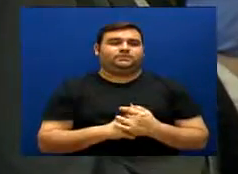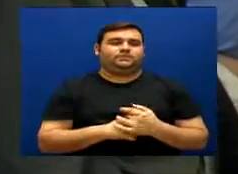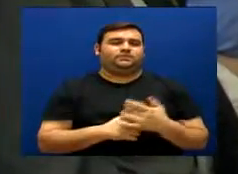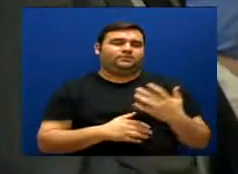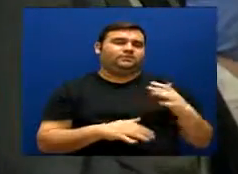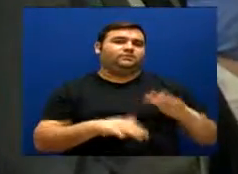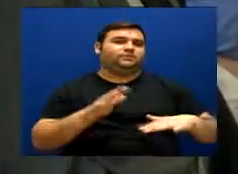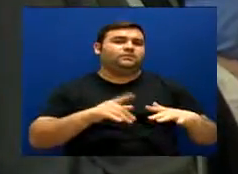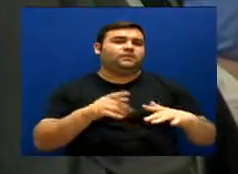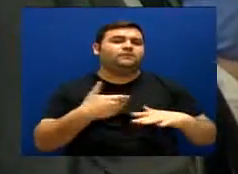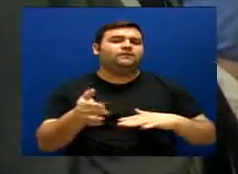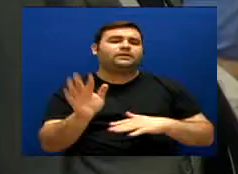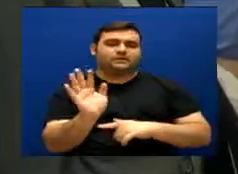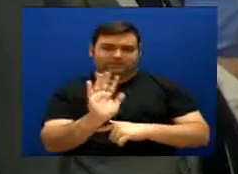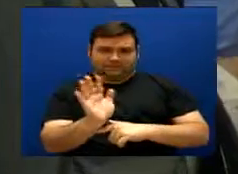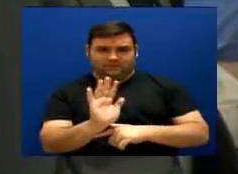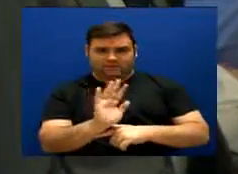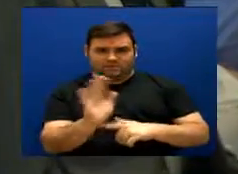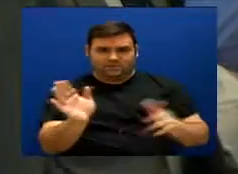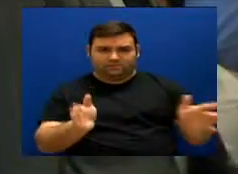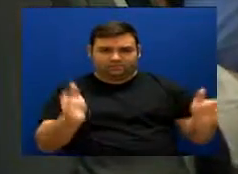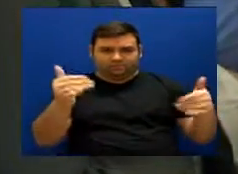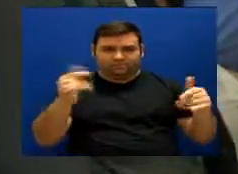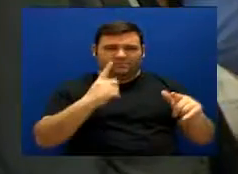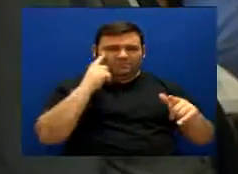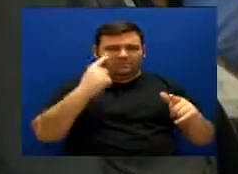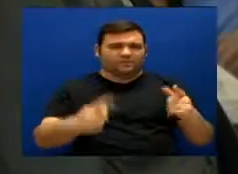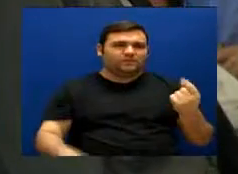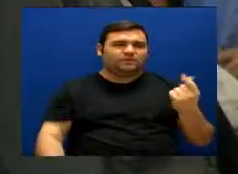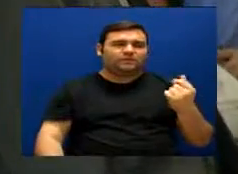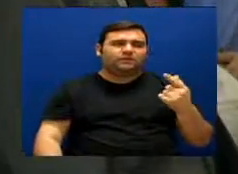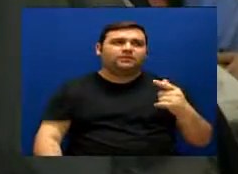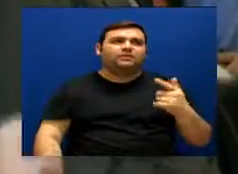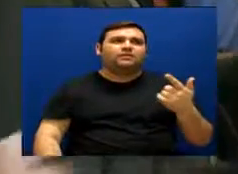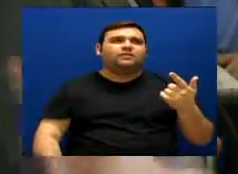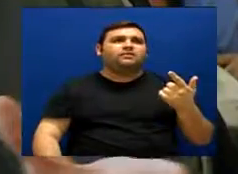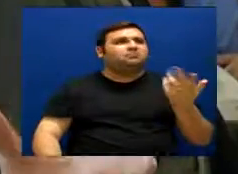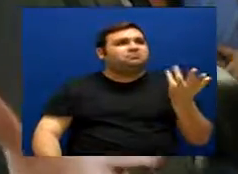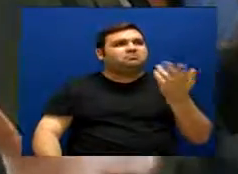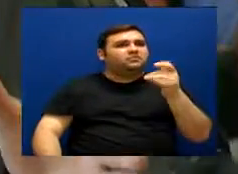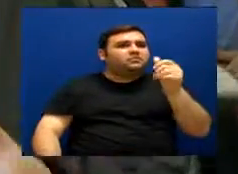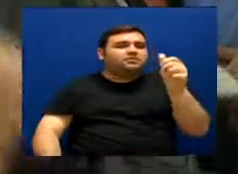Quando nós vamos ao cinema, se formos ver o preço de um refrigerante, uma água mineral,